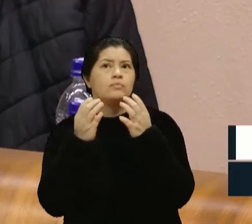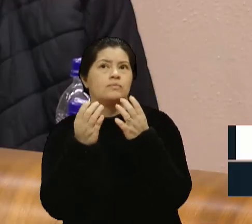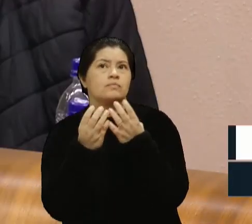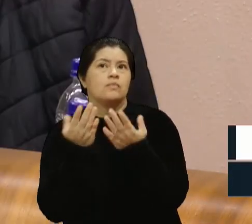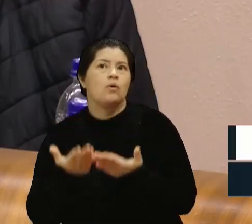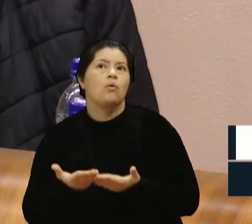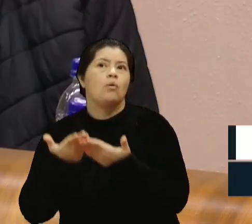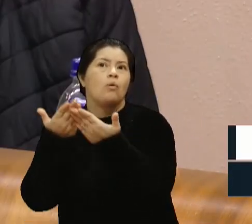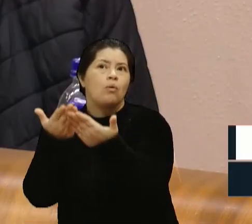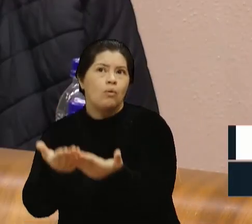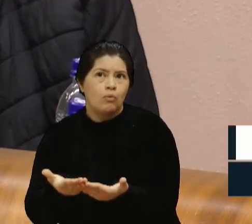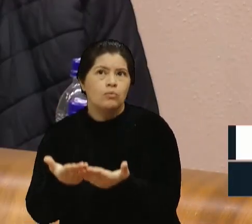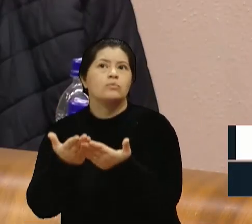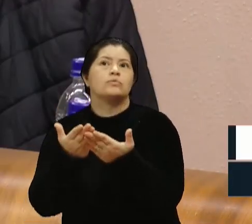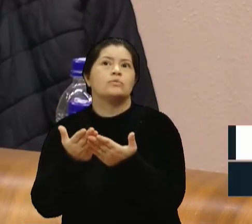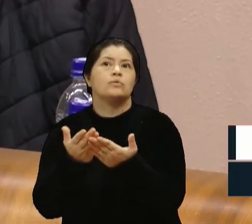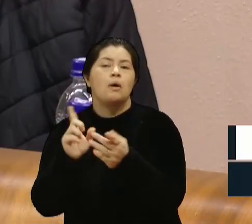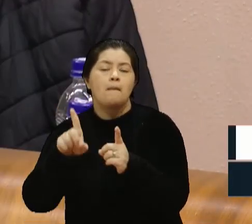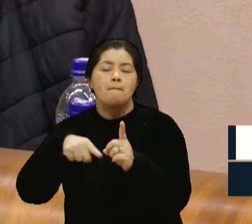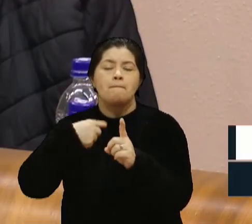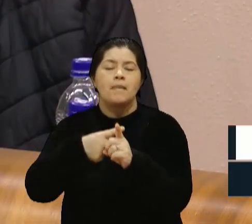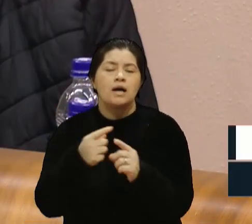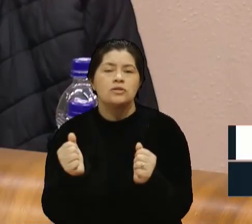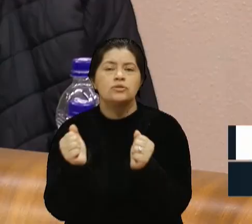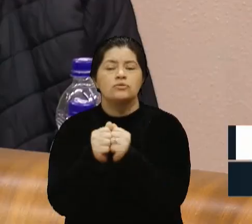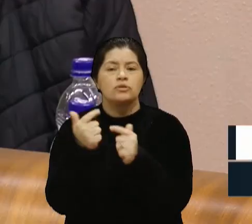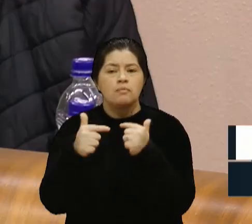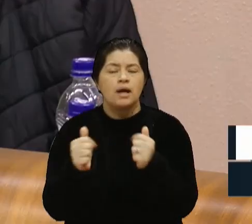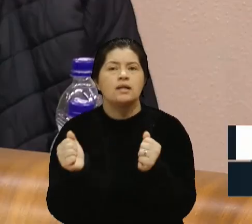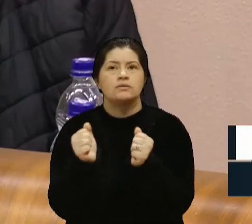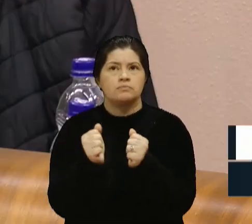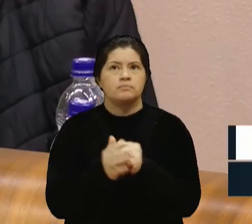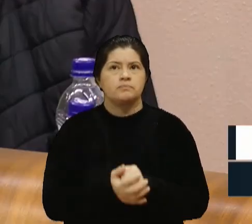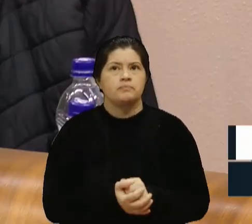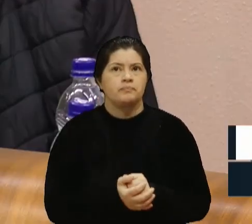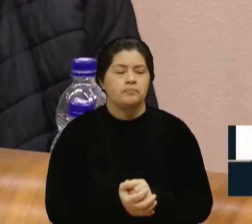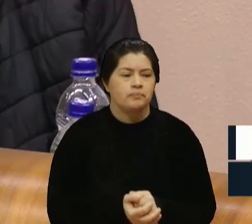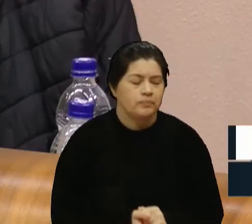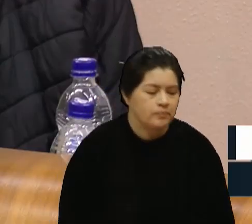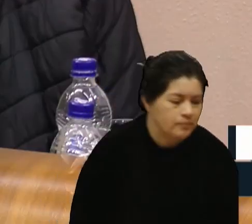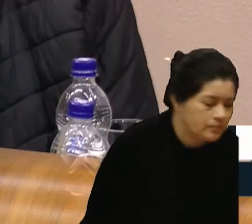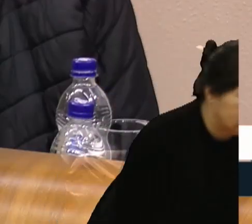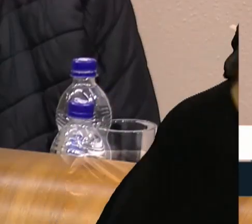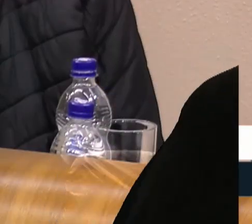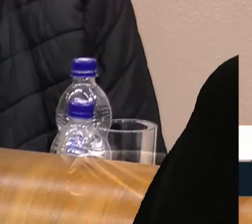social. Isso é mais uma que vem se somar com todo esse trabalho que nós estamos fazendo.